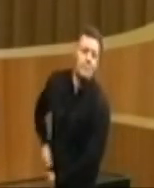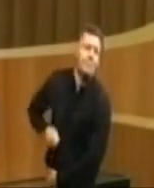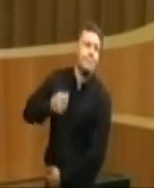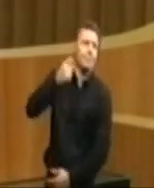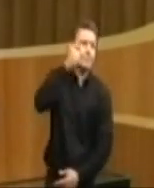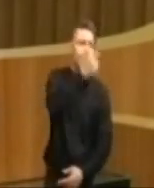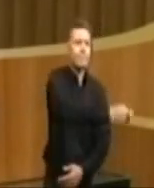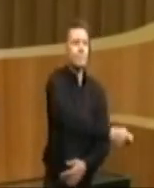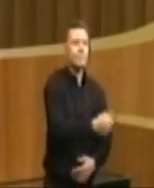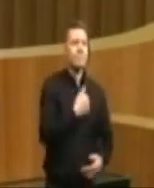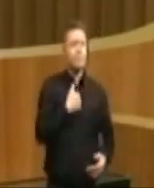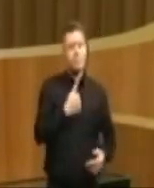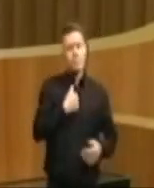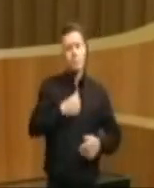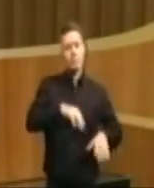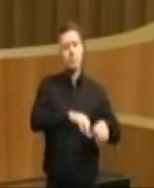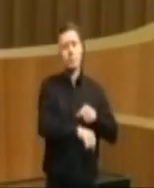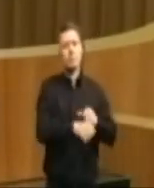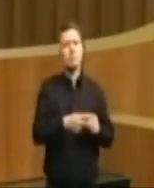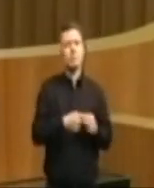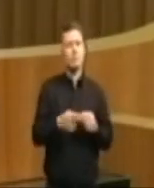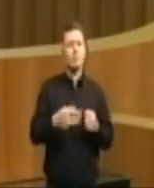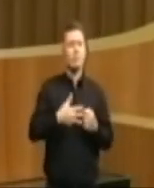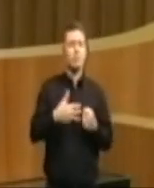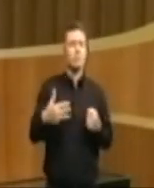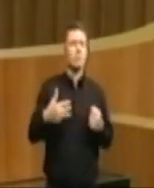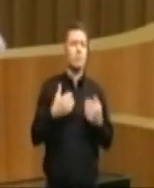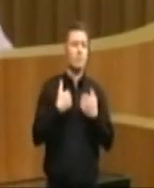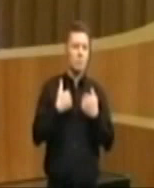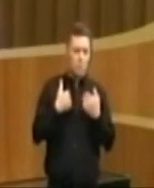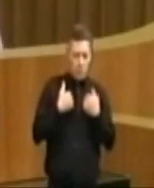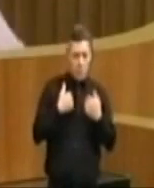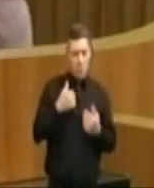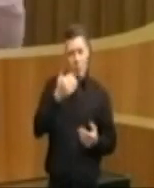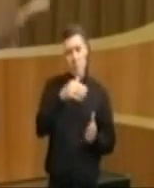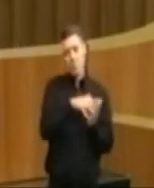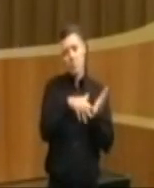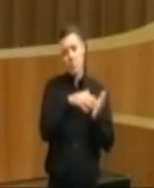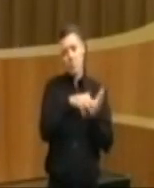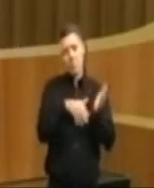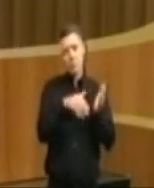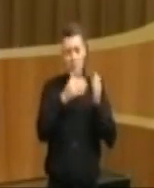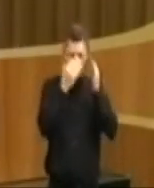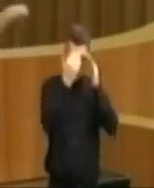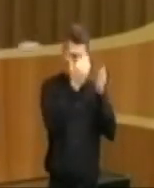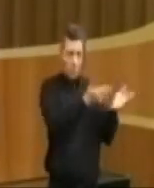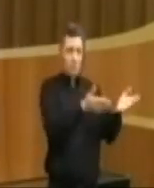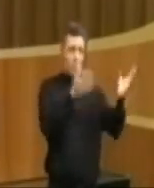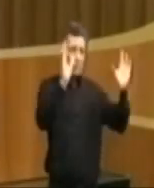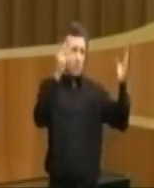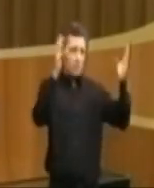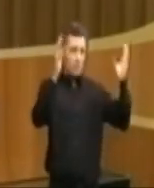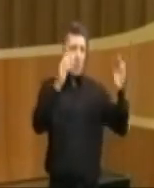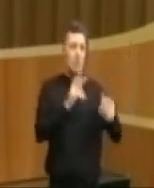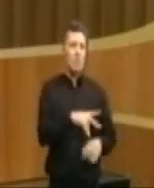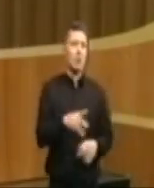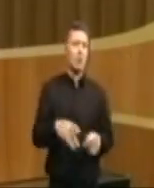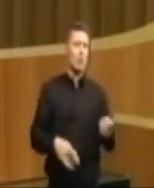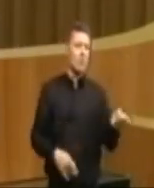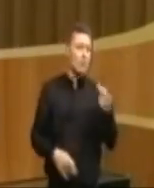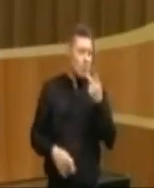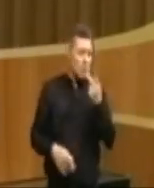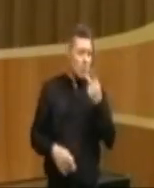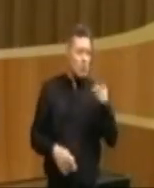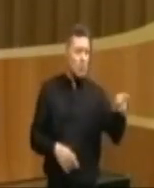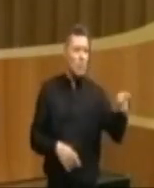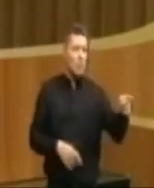pagam do próprio bolso para fazer uma especialização, um mestrado e um doutorado. A secretaria, ao invés de agradecer, parabenizar esse professor, diz: fique aí